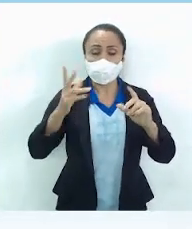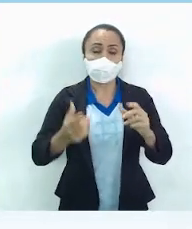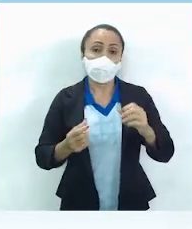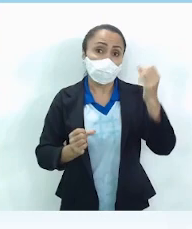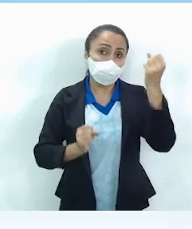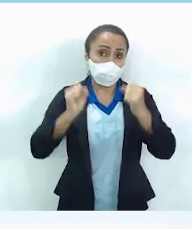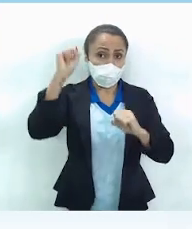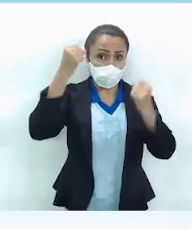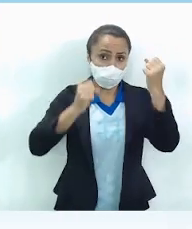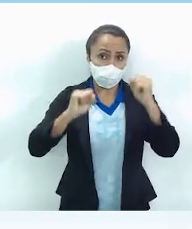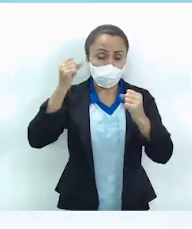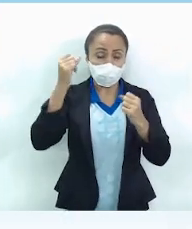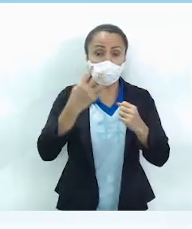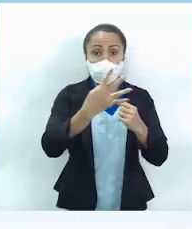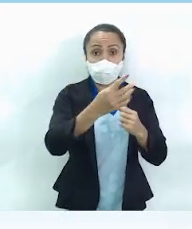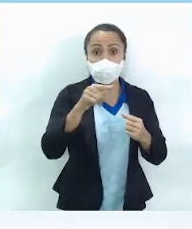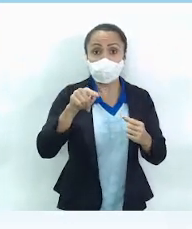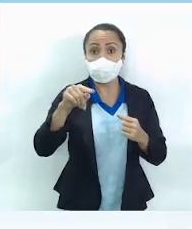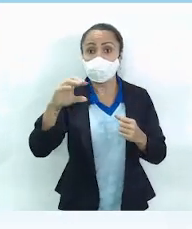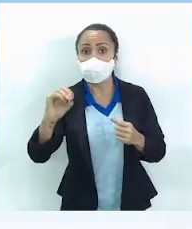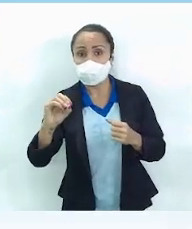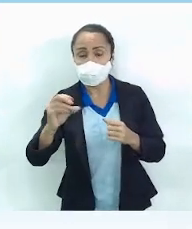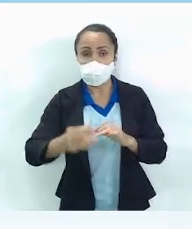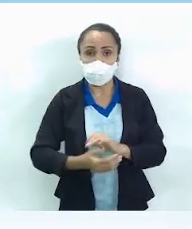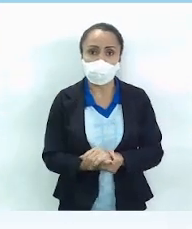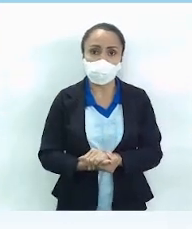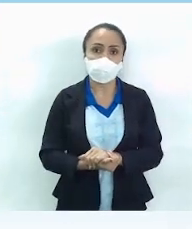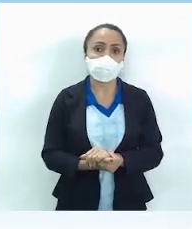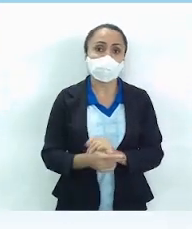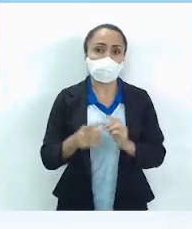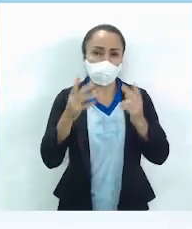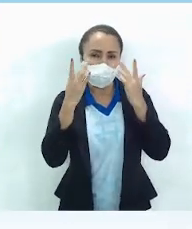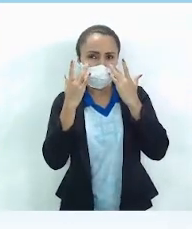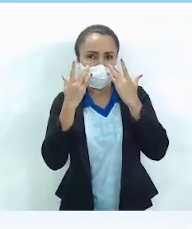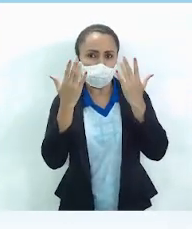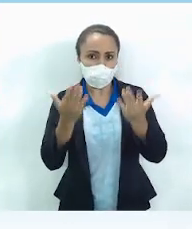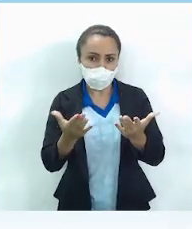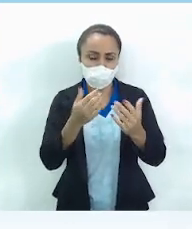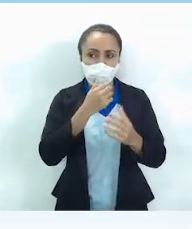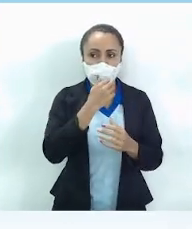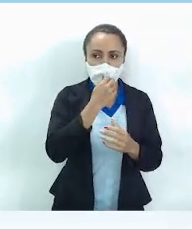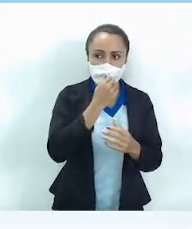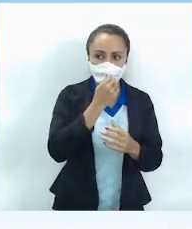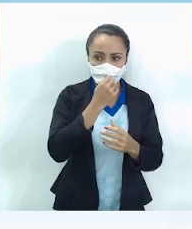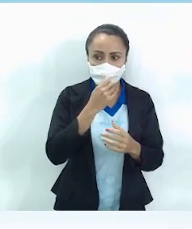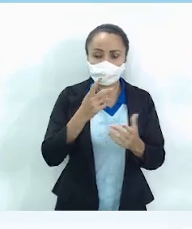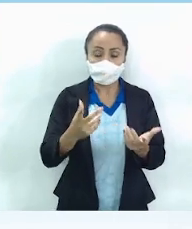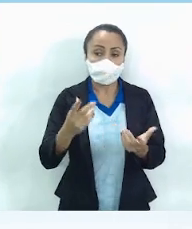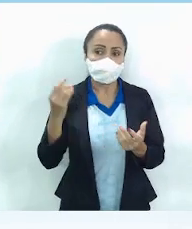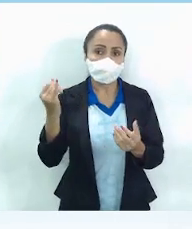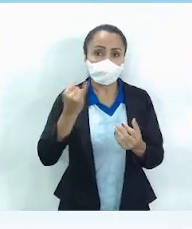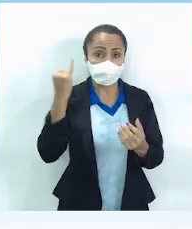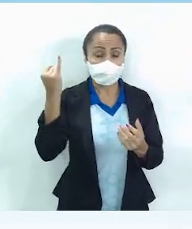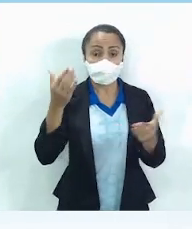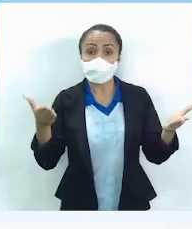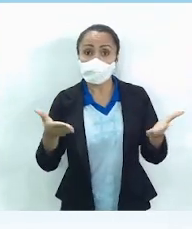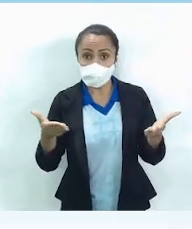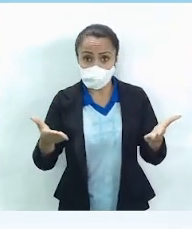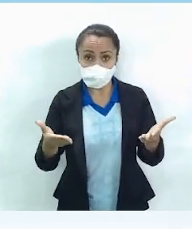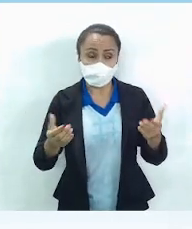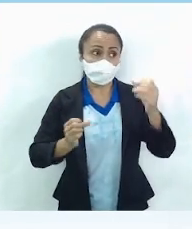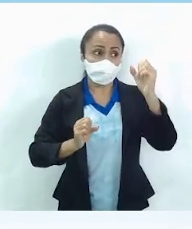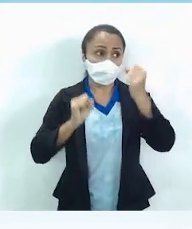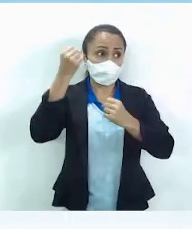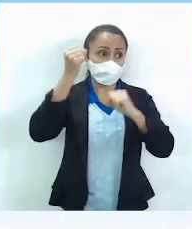tecnologia 4.0, a indústria digital, e preste atenção, uma coisa interessante, hoje uma